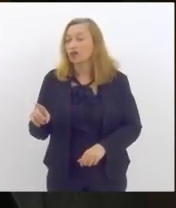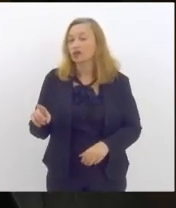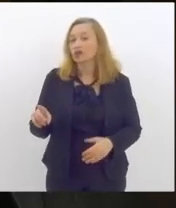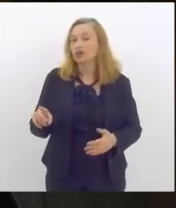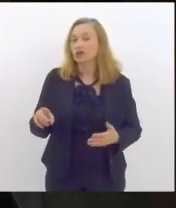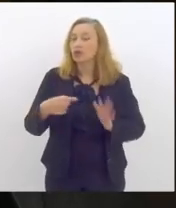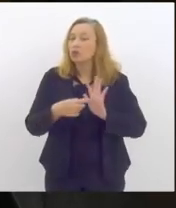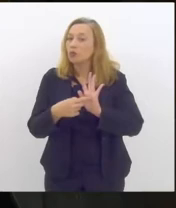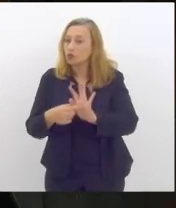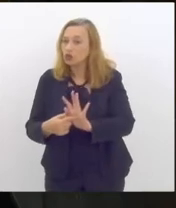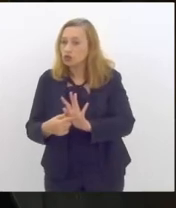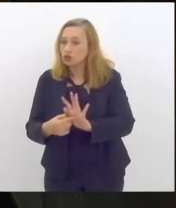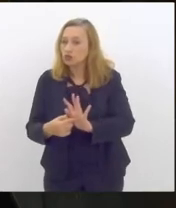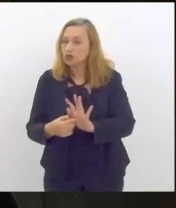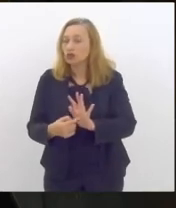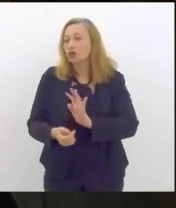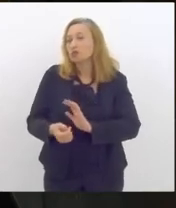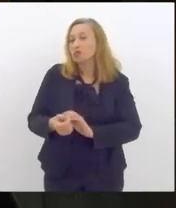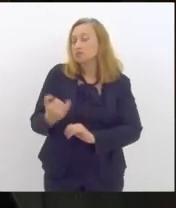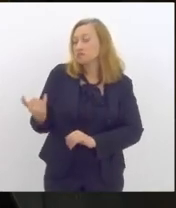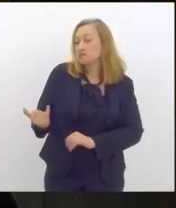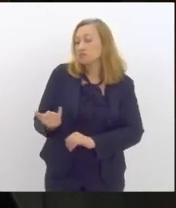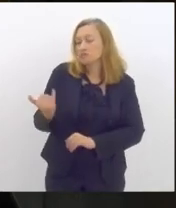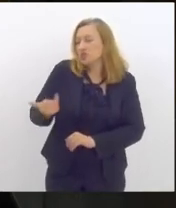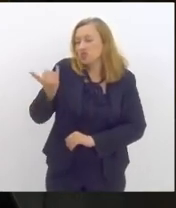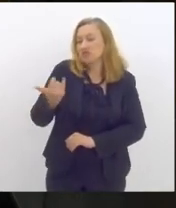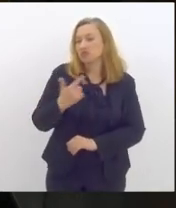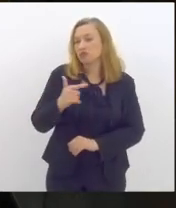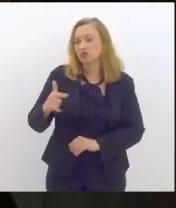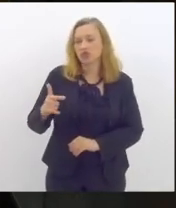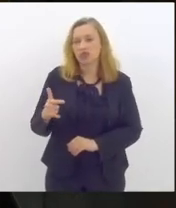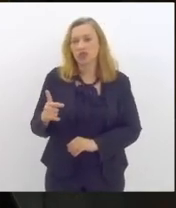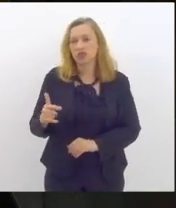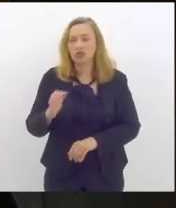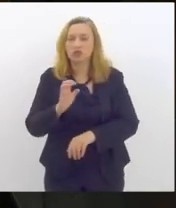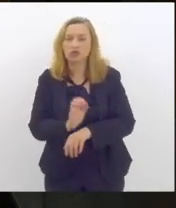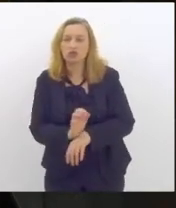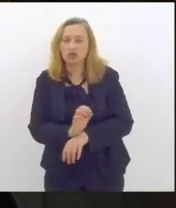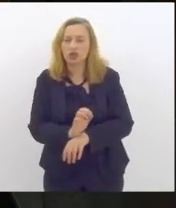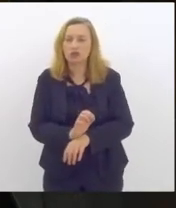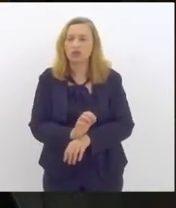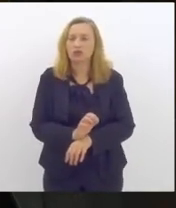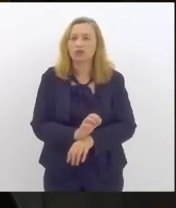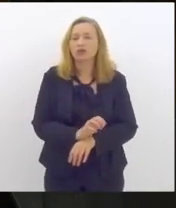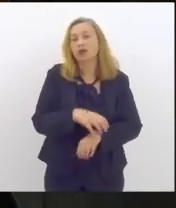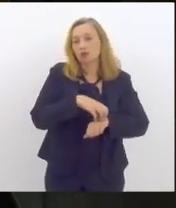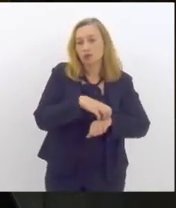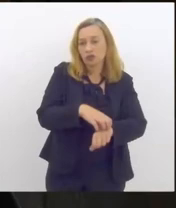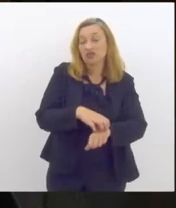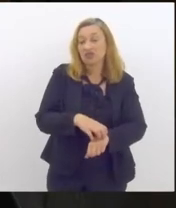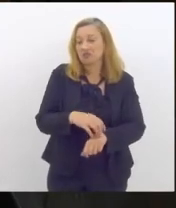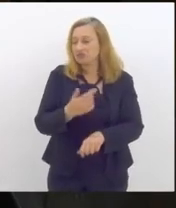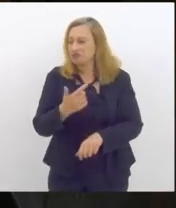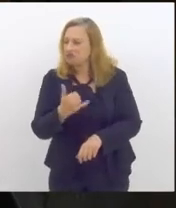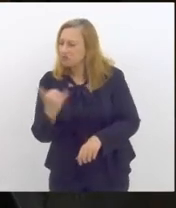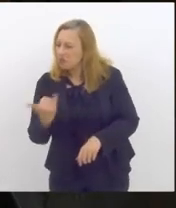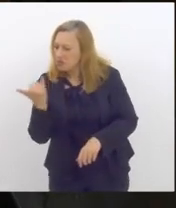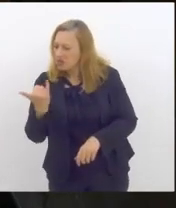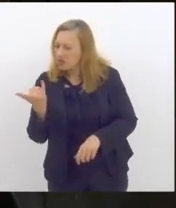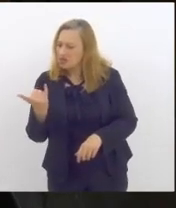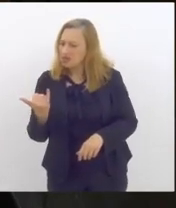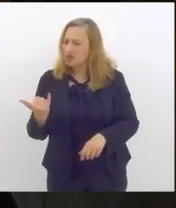da sua graça mostrando a Pouca importância que o governo do estado dá a este modal que se não é importante